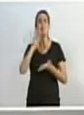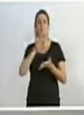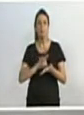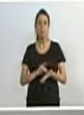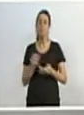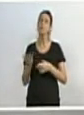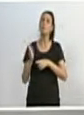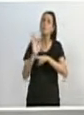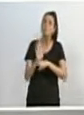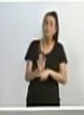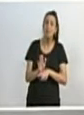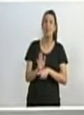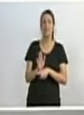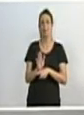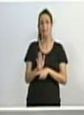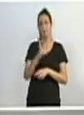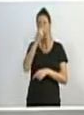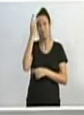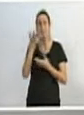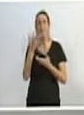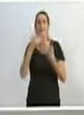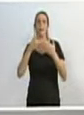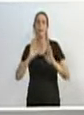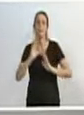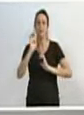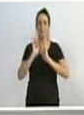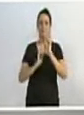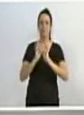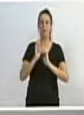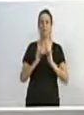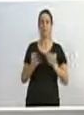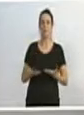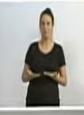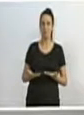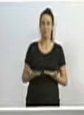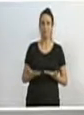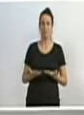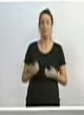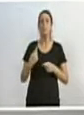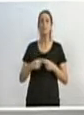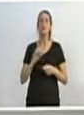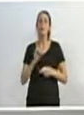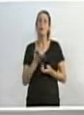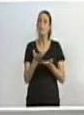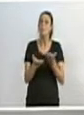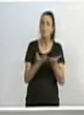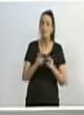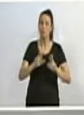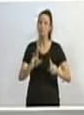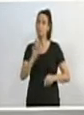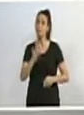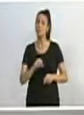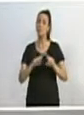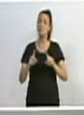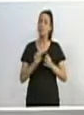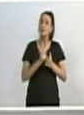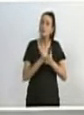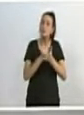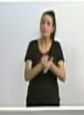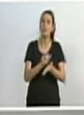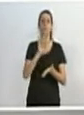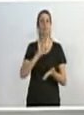favorecer, não simplesmente diferenciar, né? Diferenciar é um tratamento, mas favorecer, ele também